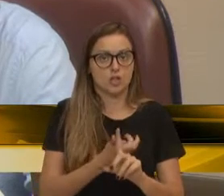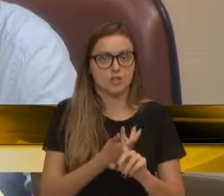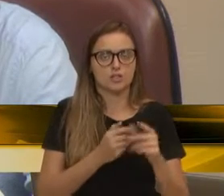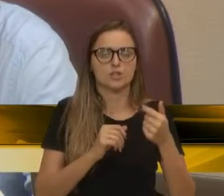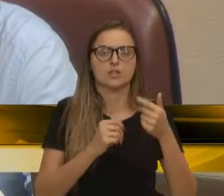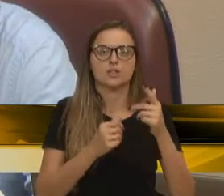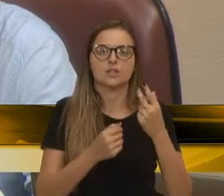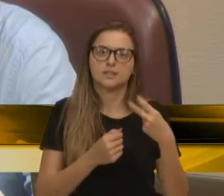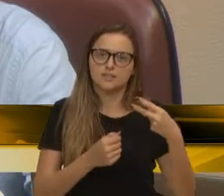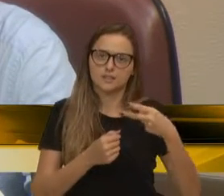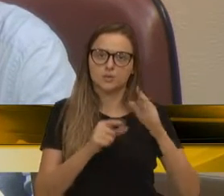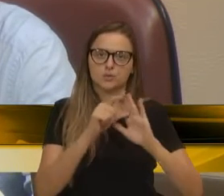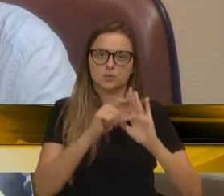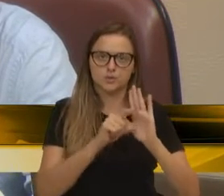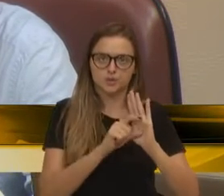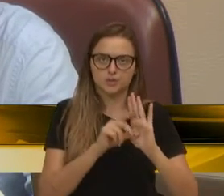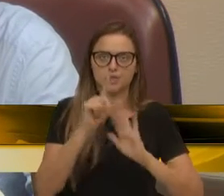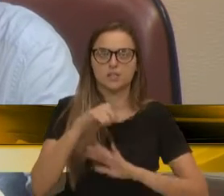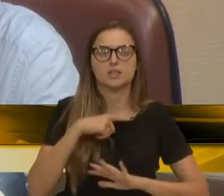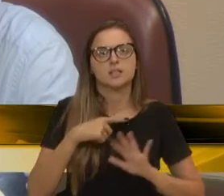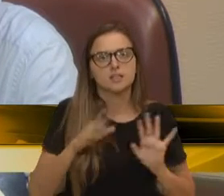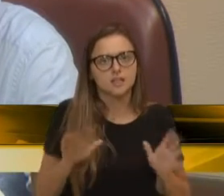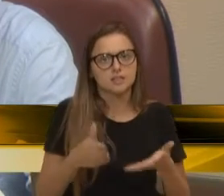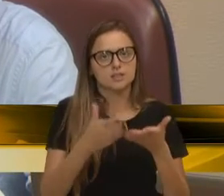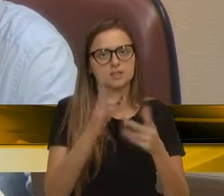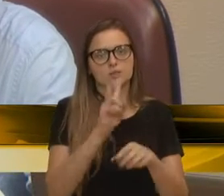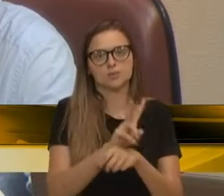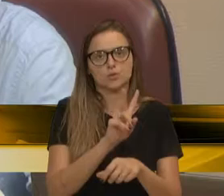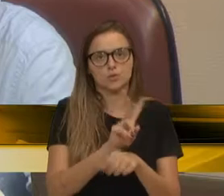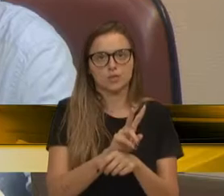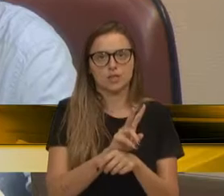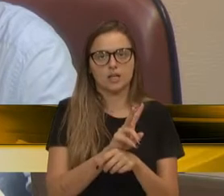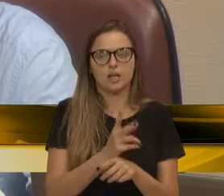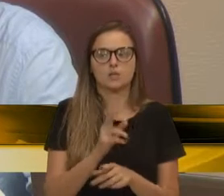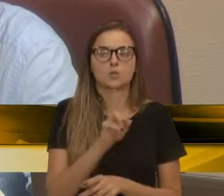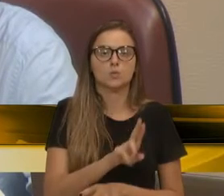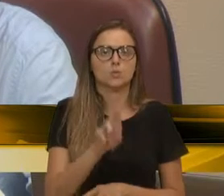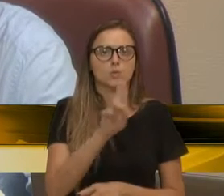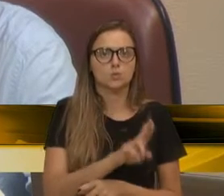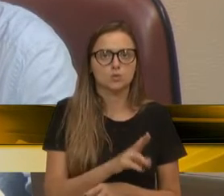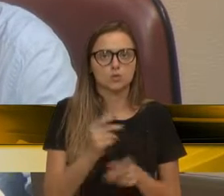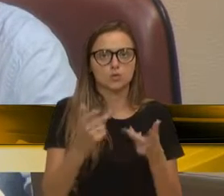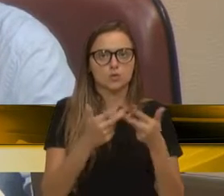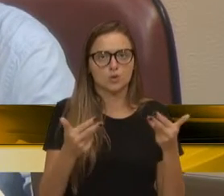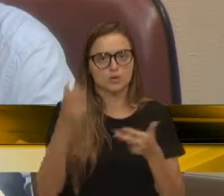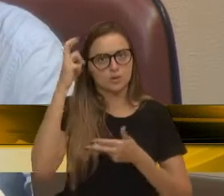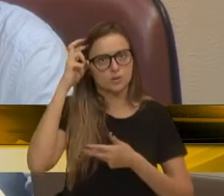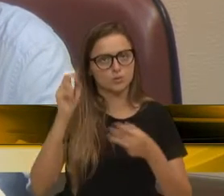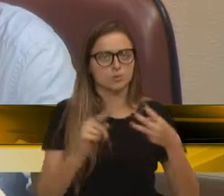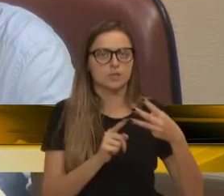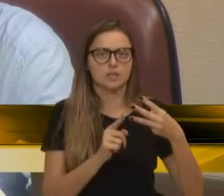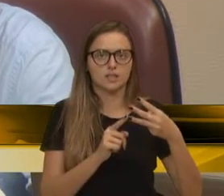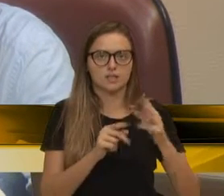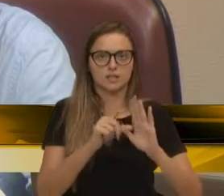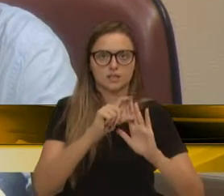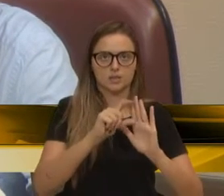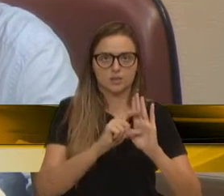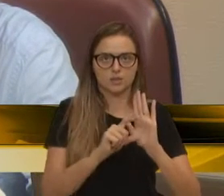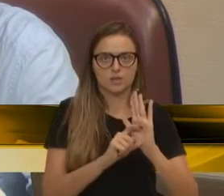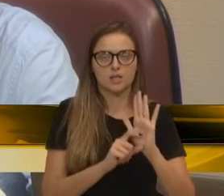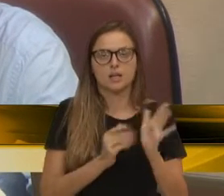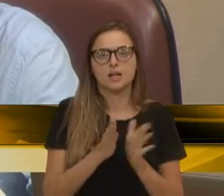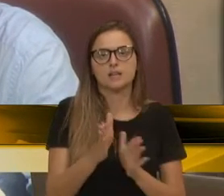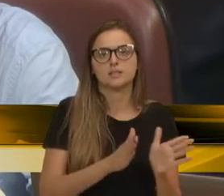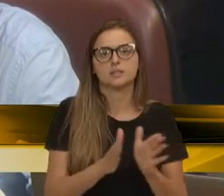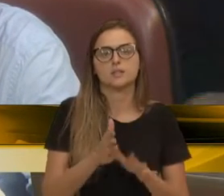ocampo acesso apoio incentivo e proteção à produção e ao consumo de bens culturais eo terceiro o acesso ao patrimônio cultural